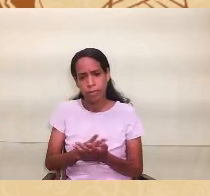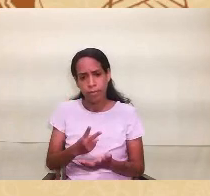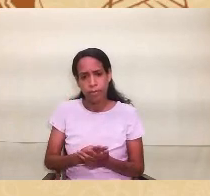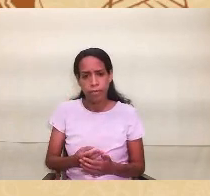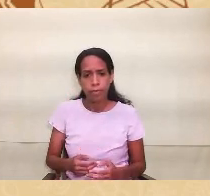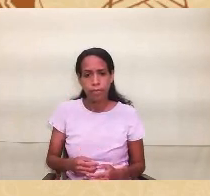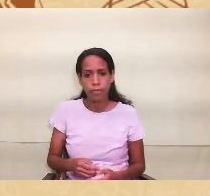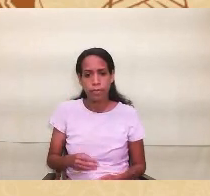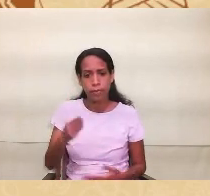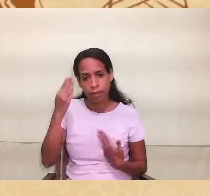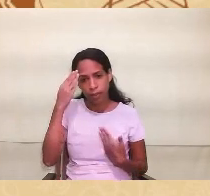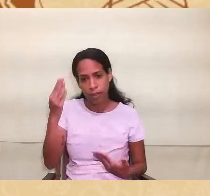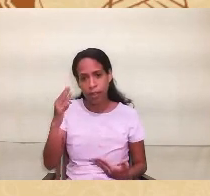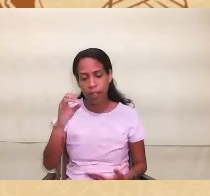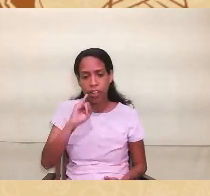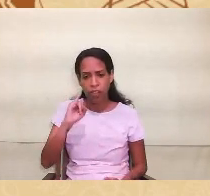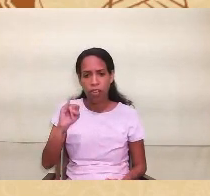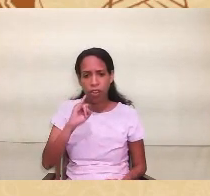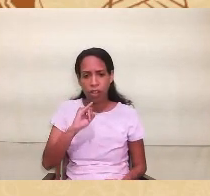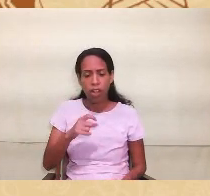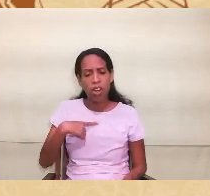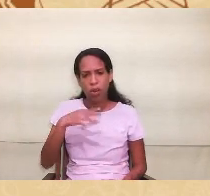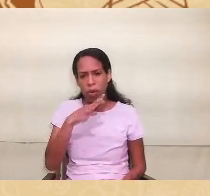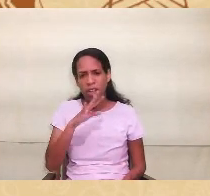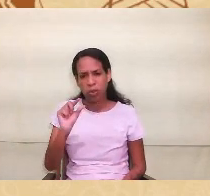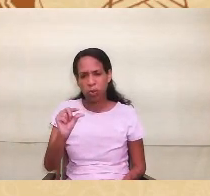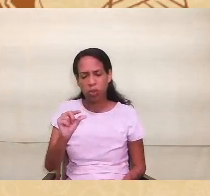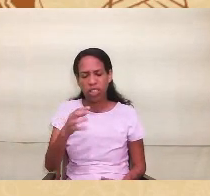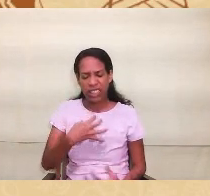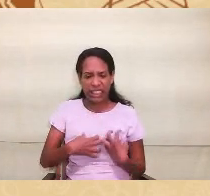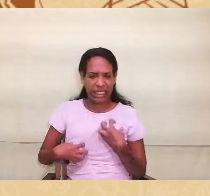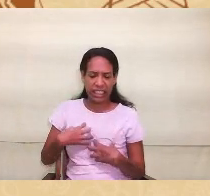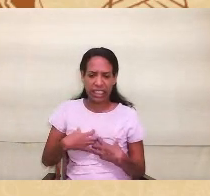Obrigado pela informação. Acho que é um pouco nesse sentido, assim...